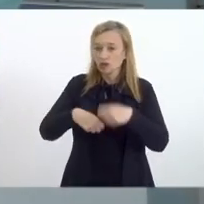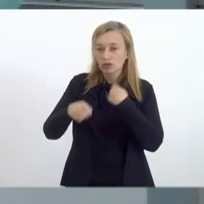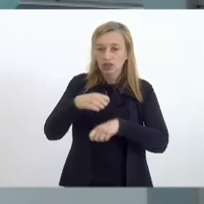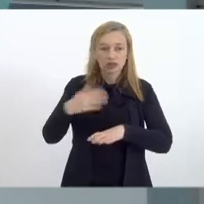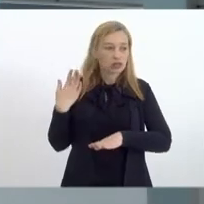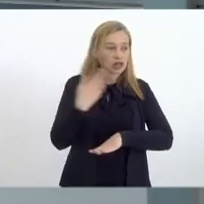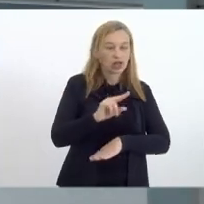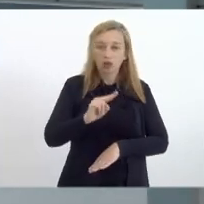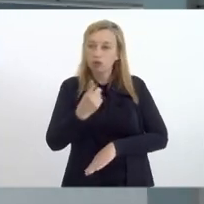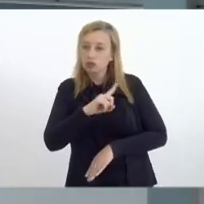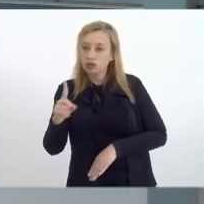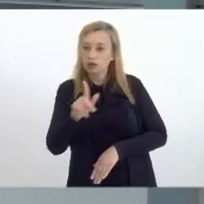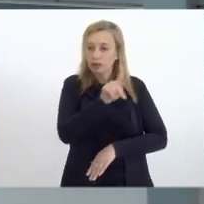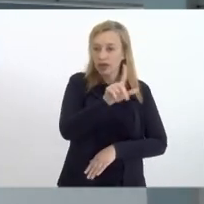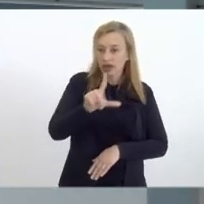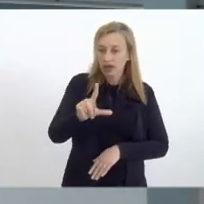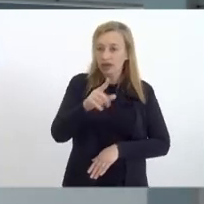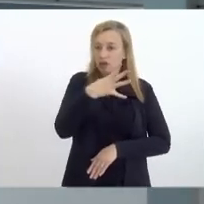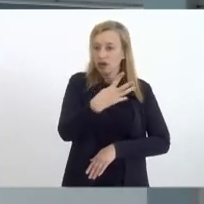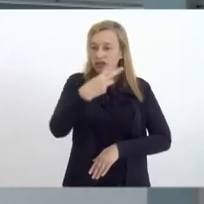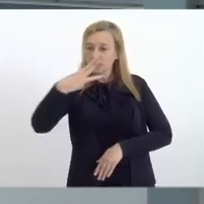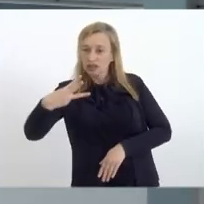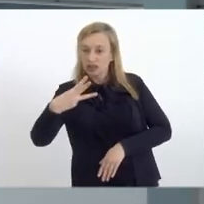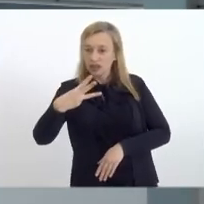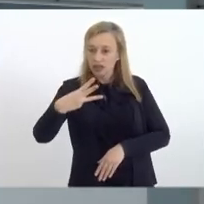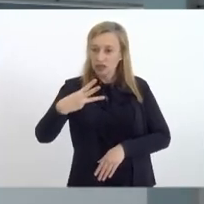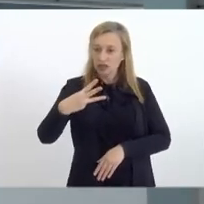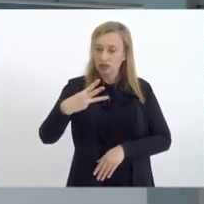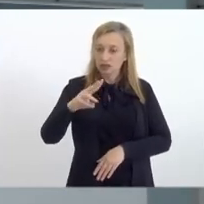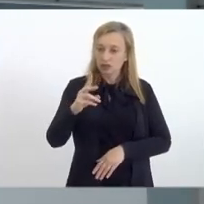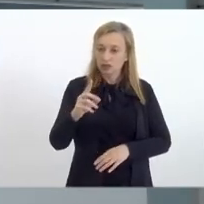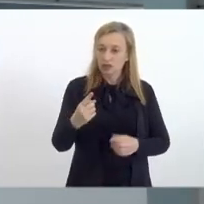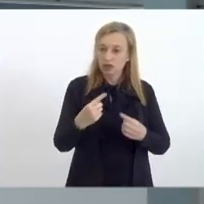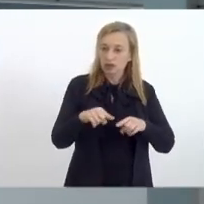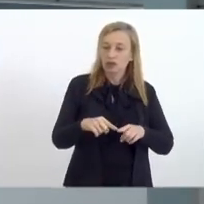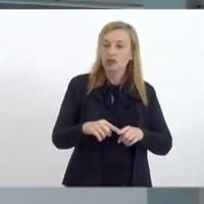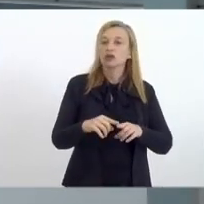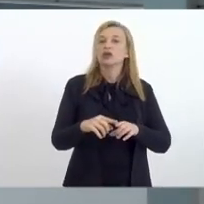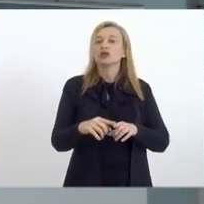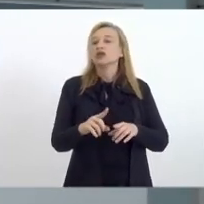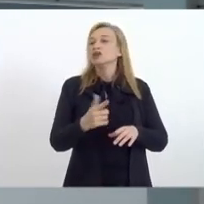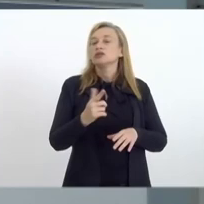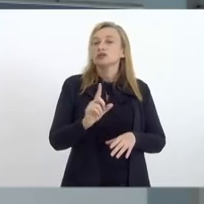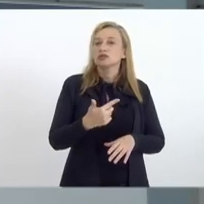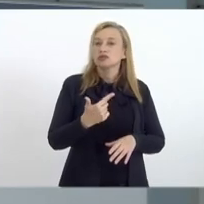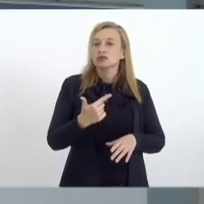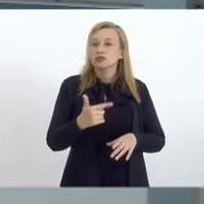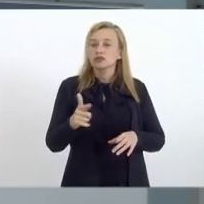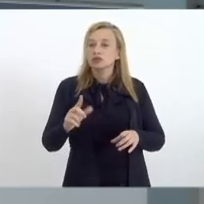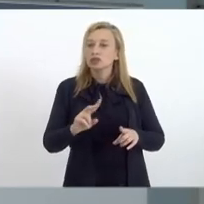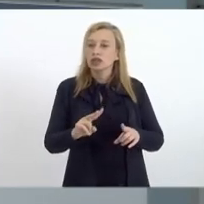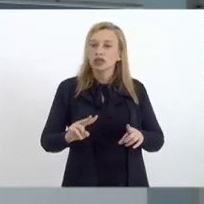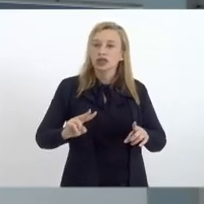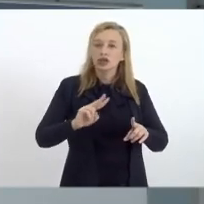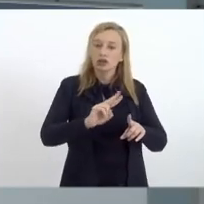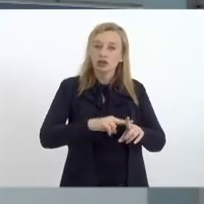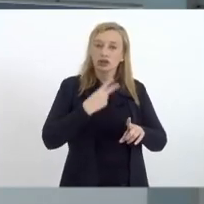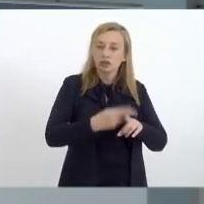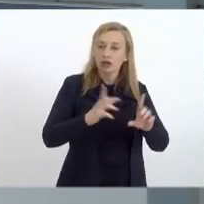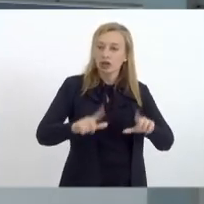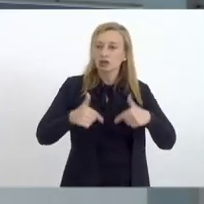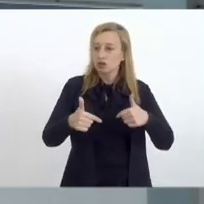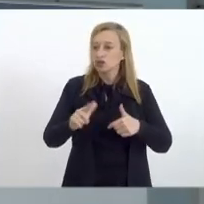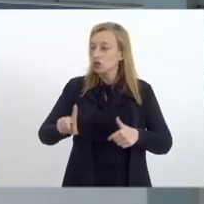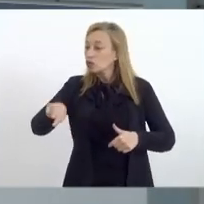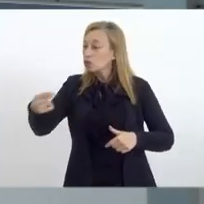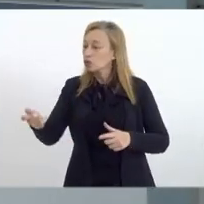indireta, o PL 43 não impacta os inativos e pensionistas do Estado, não gera efeito multiplicador em outras carreiras e sequer impacta